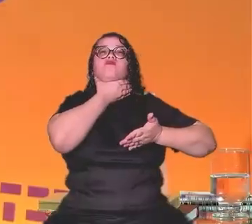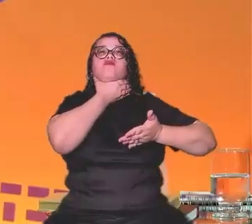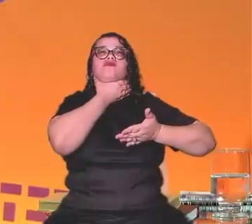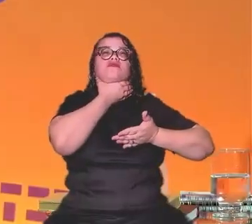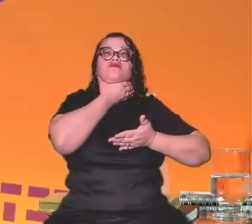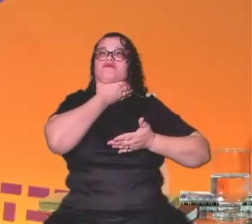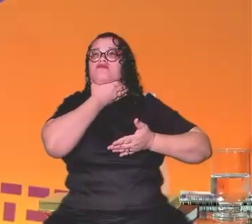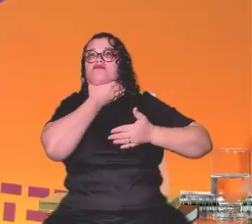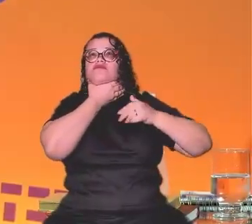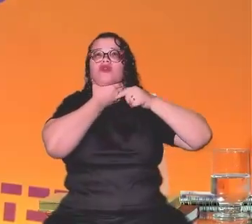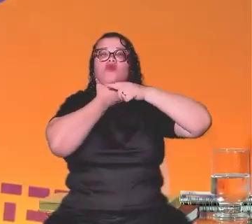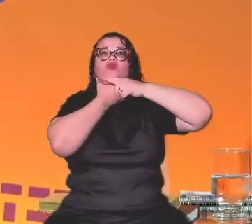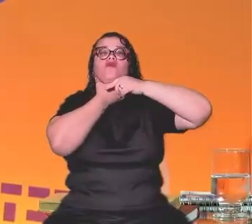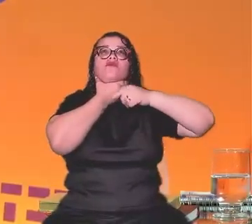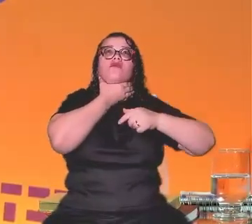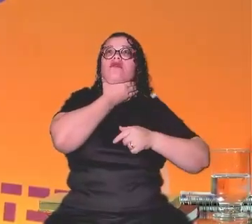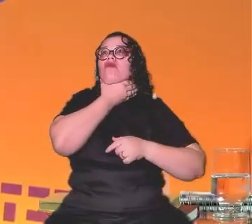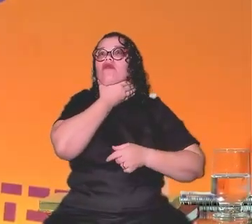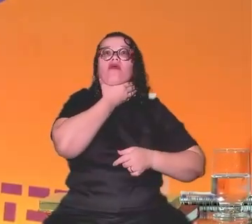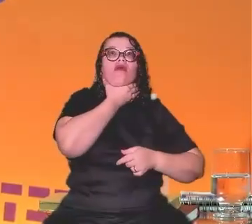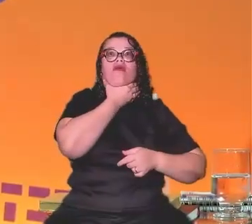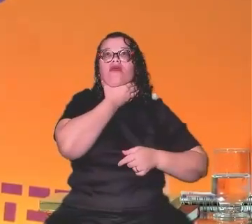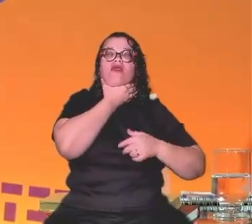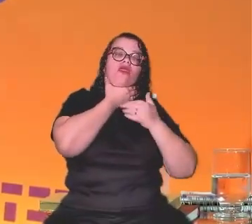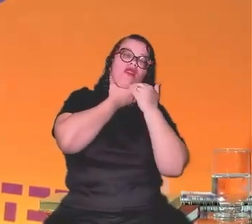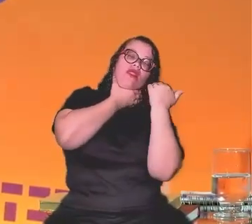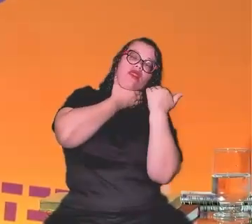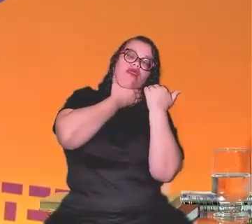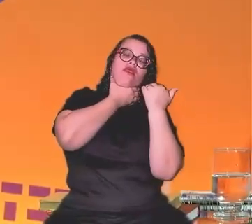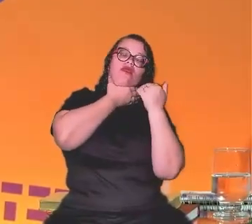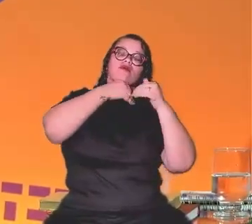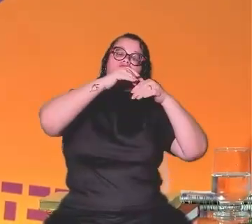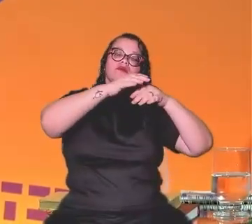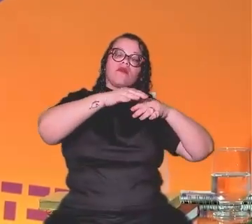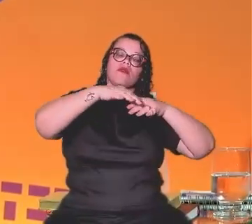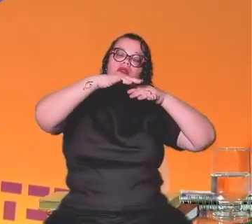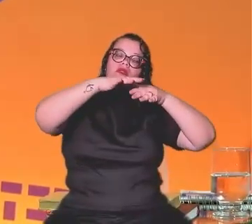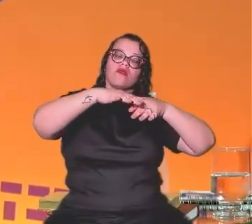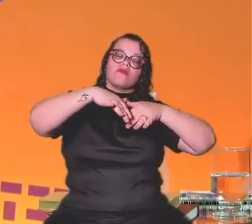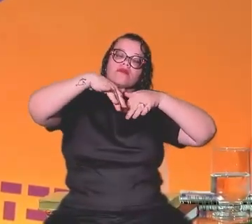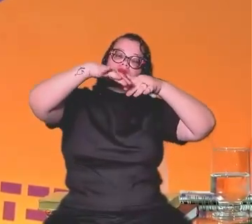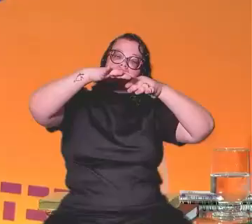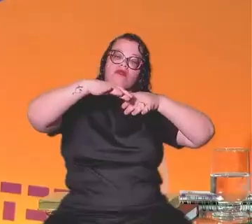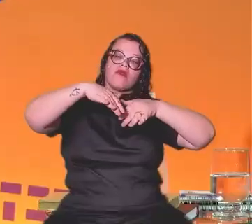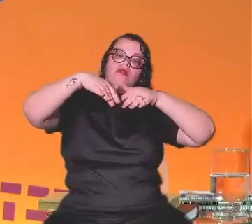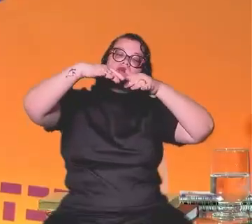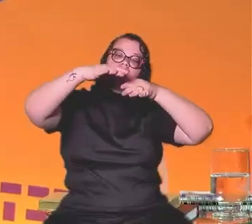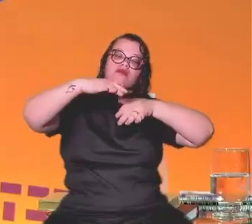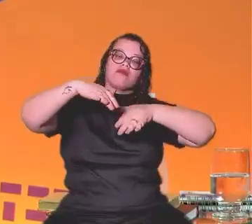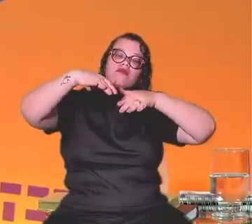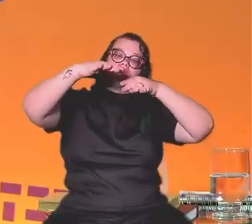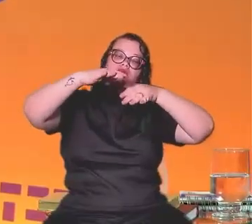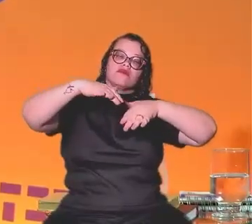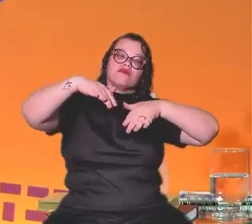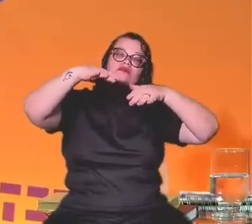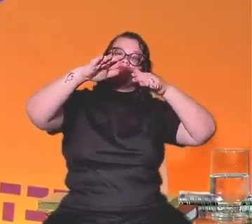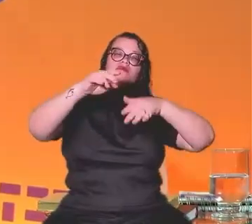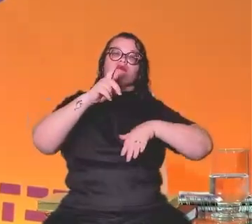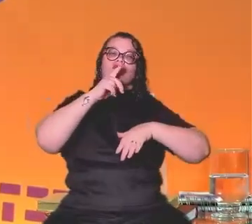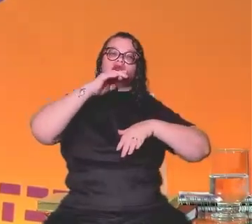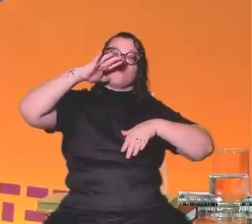ao flor da água. Mas os que vêm boiando e fluindo e boiando, em sonho